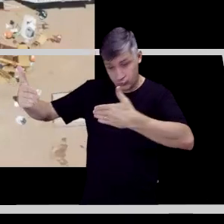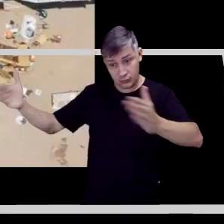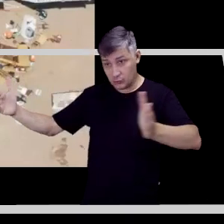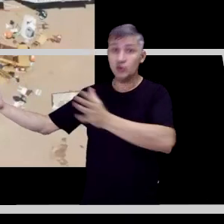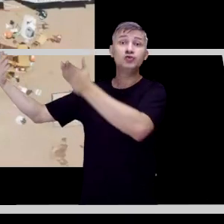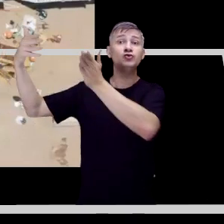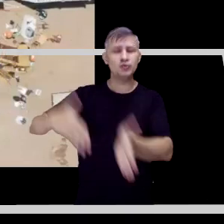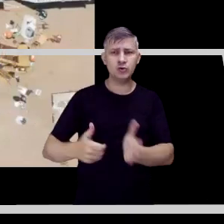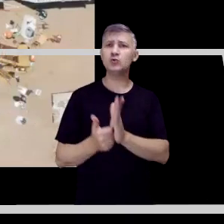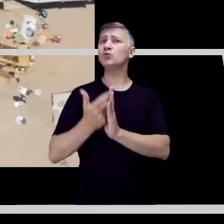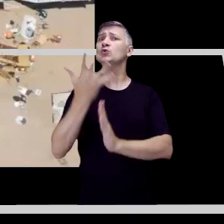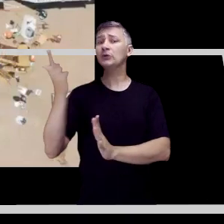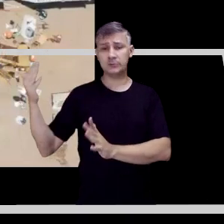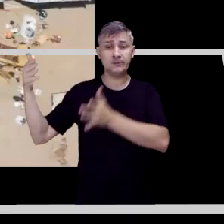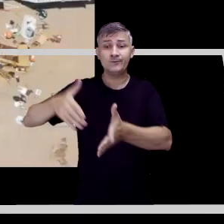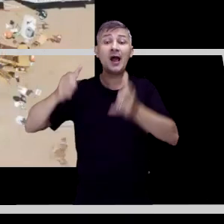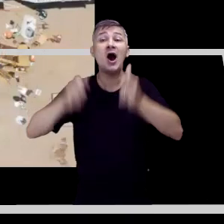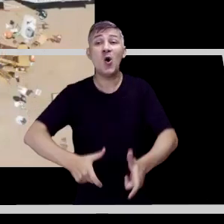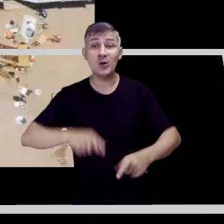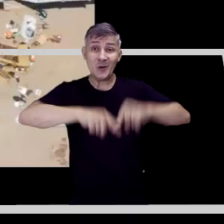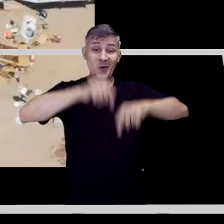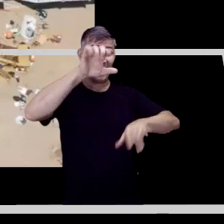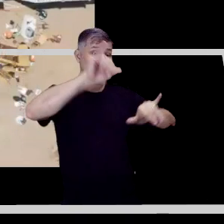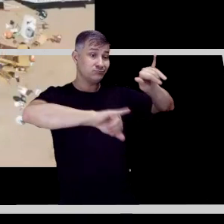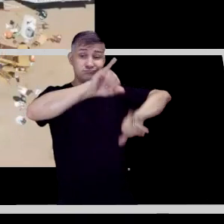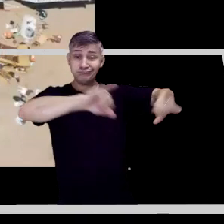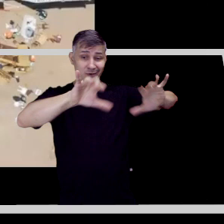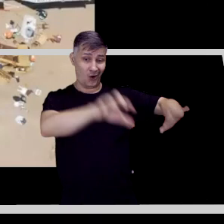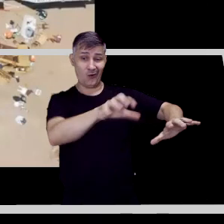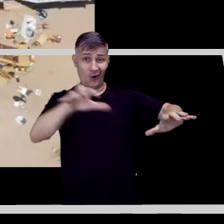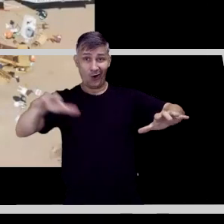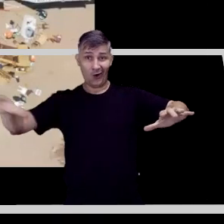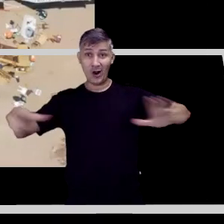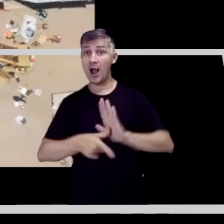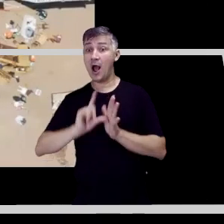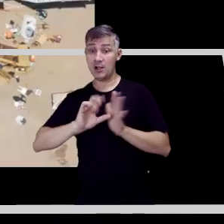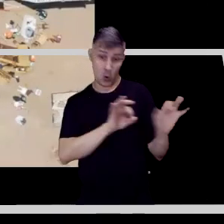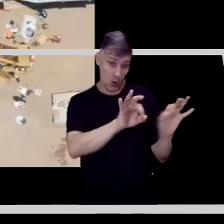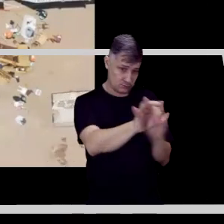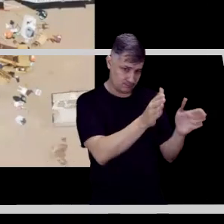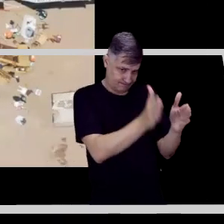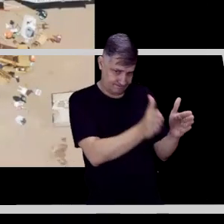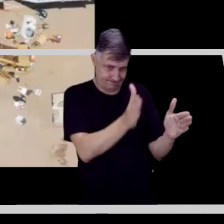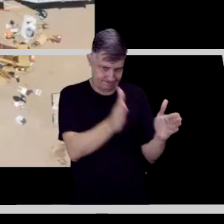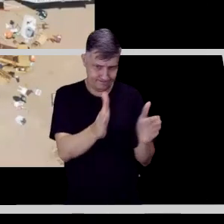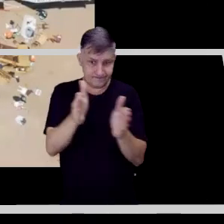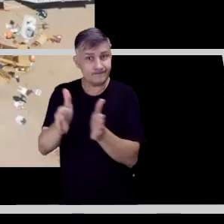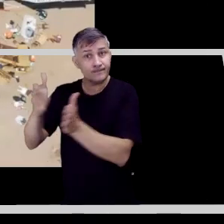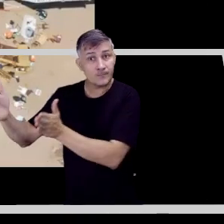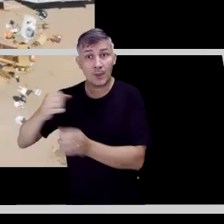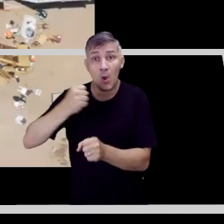Então, uma das questões era onde depositar essas peças antes que elas fossem organizadas para